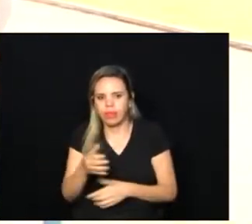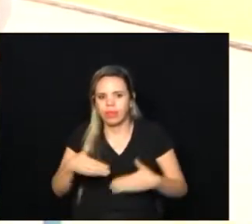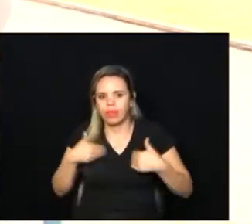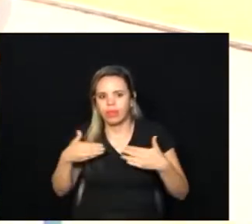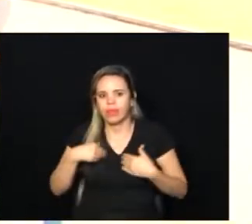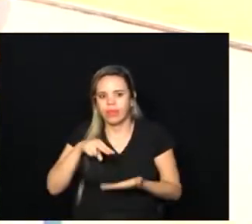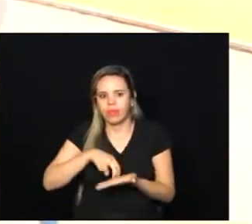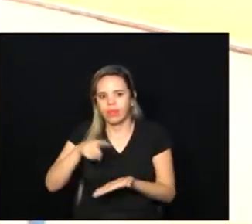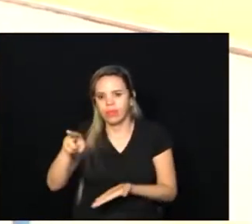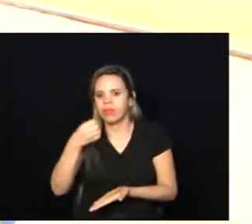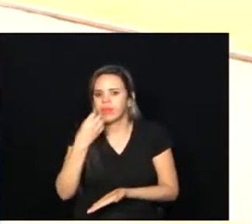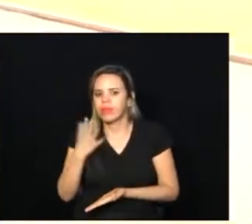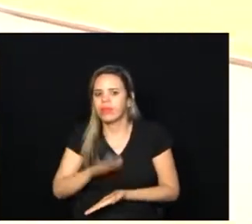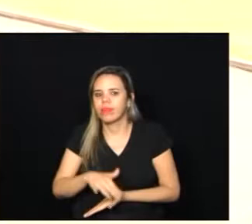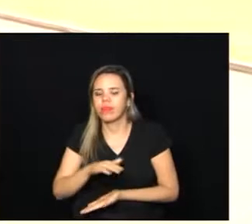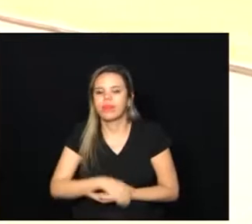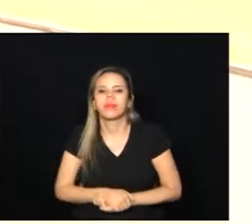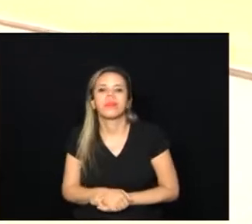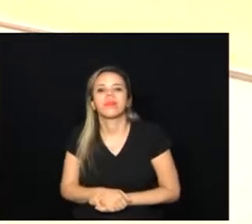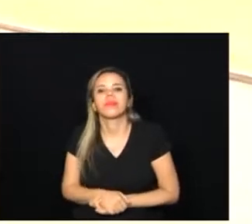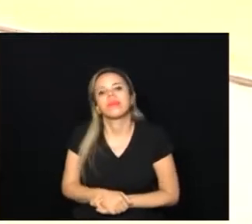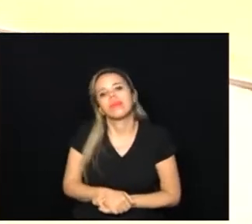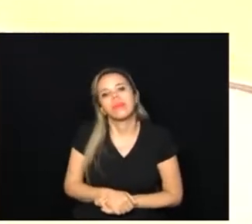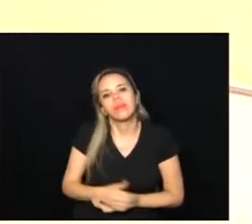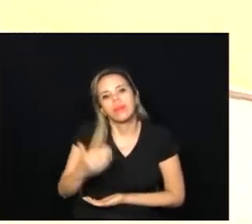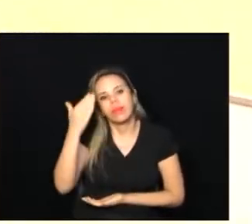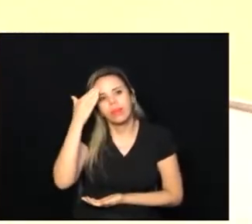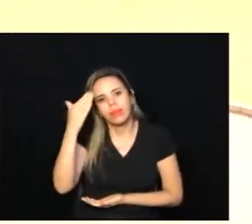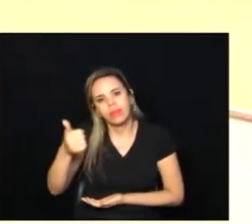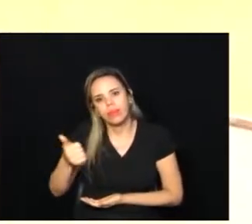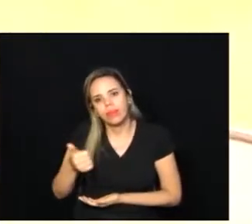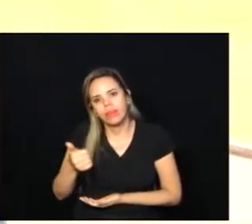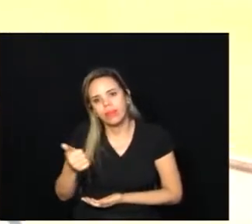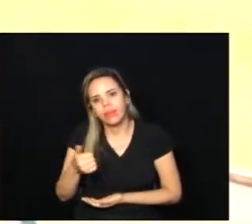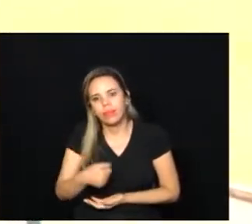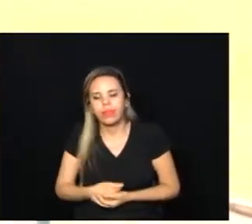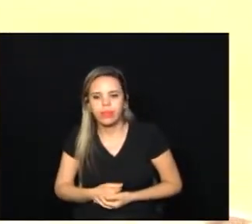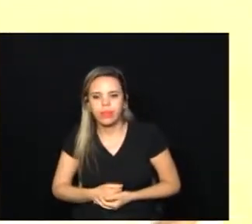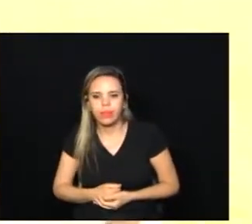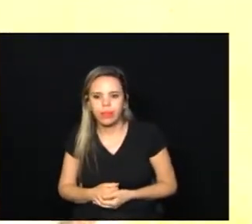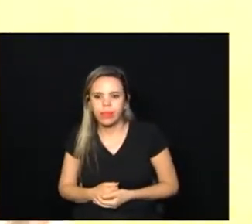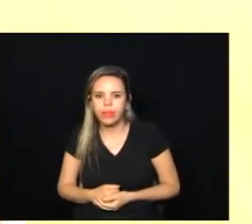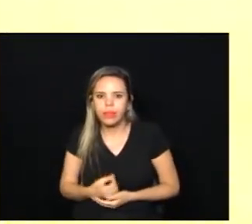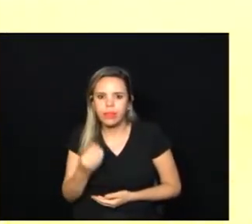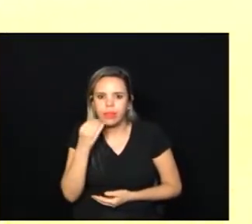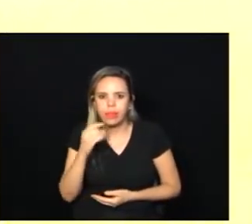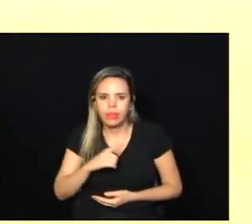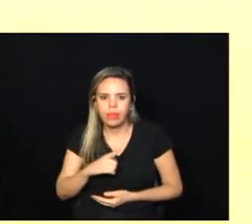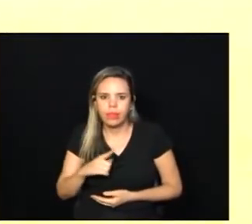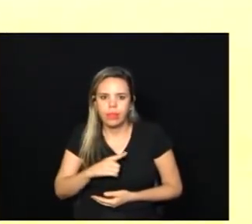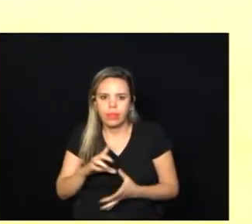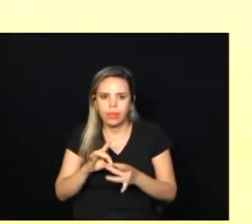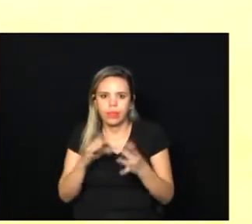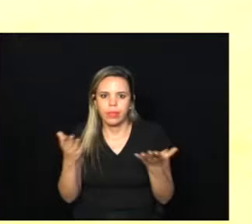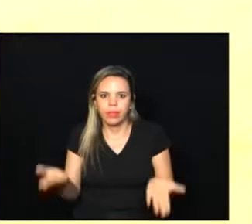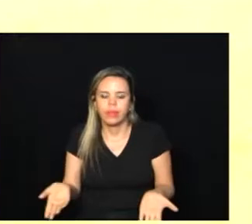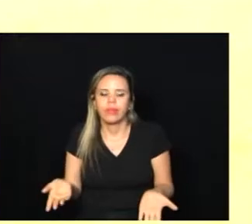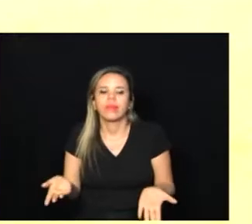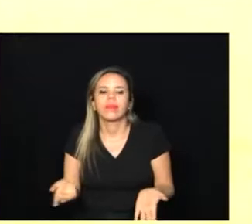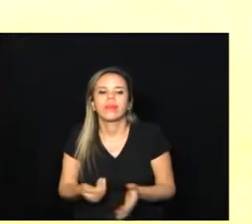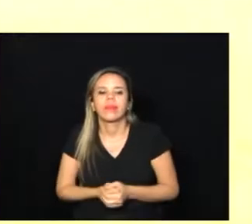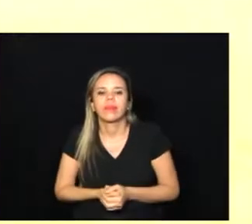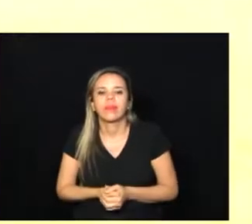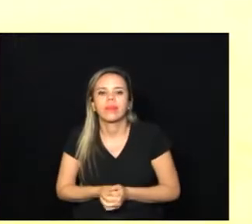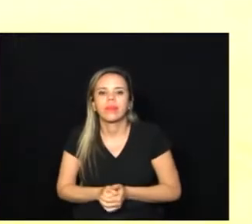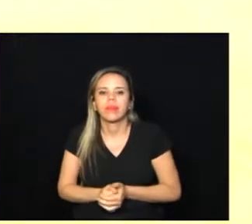para vocês. Boa tarde. Boa tarde, meu querido. Queria agradecer primeiramente aí o espaço que você esteja liberando pra gente,